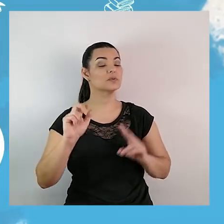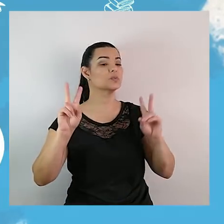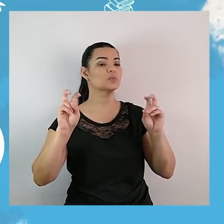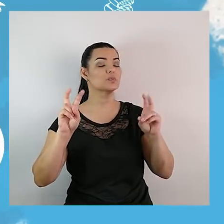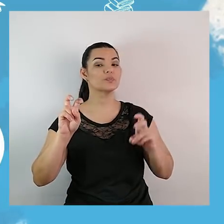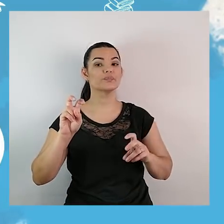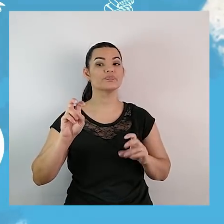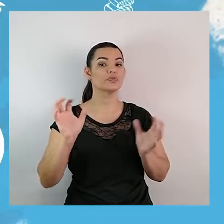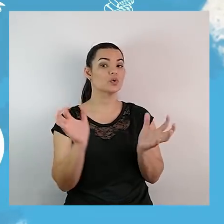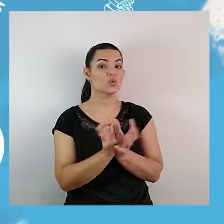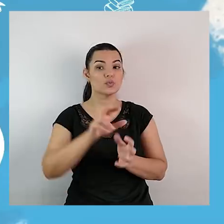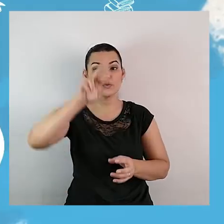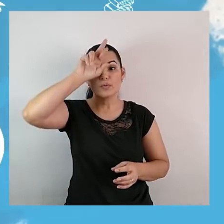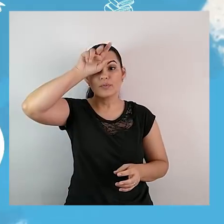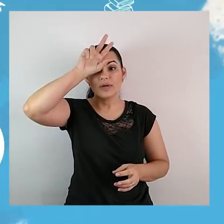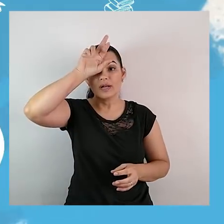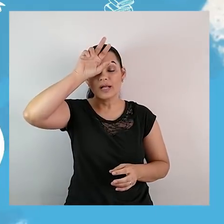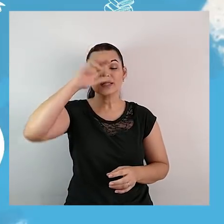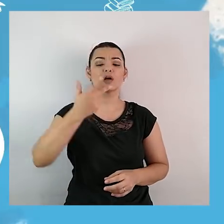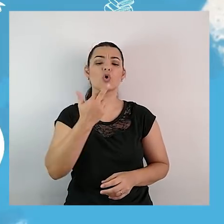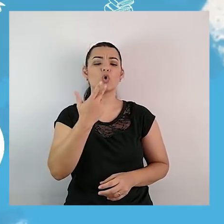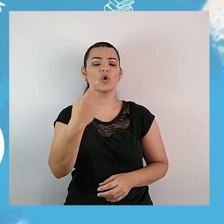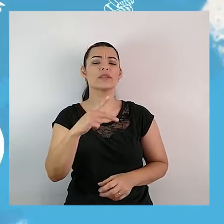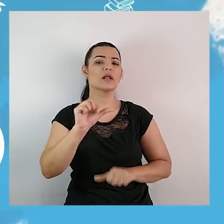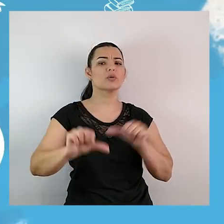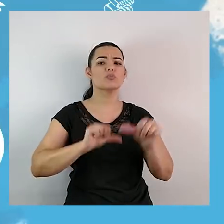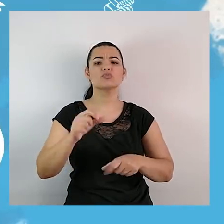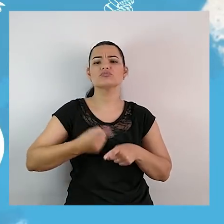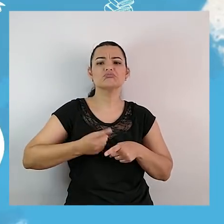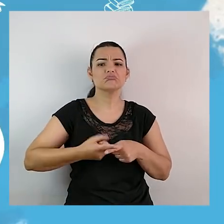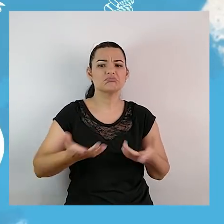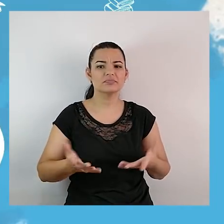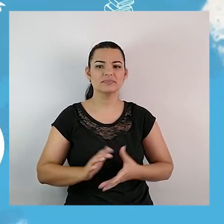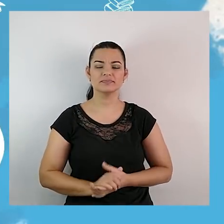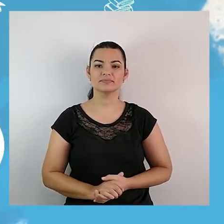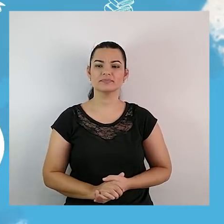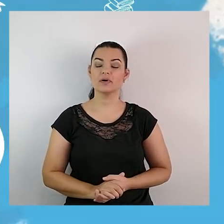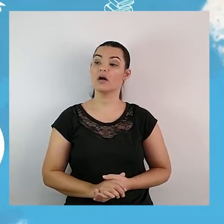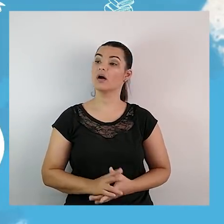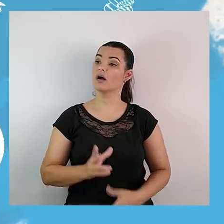saber sobre as baratas que mudam de cor.